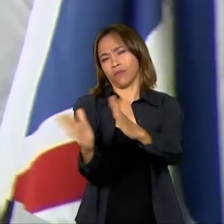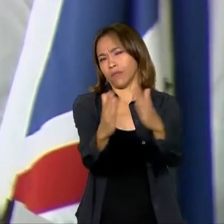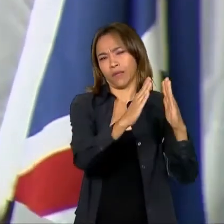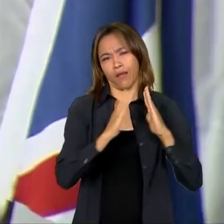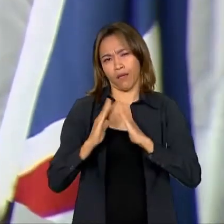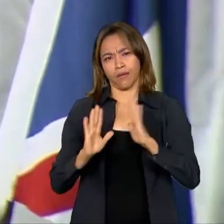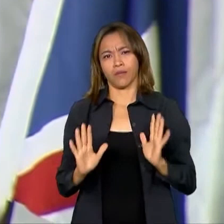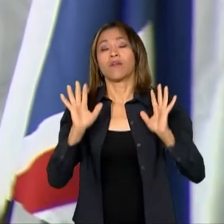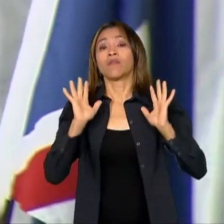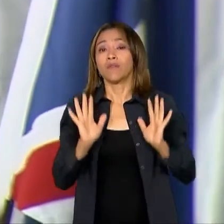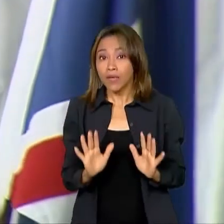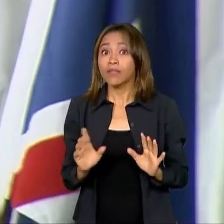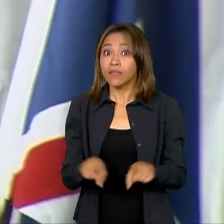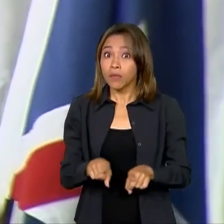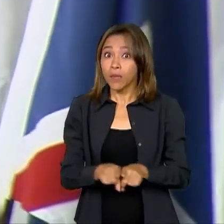mas